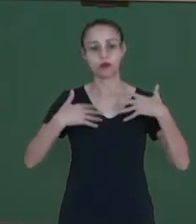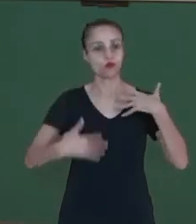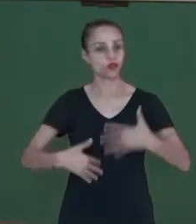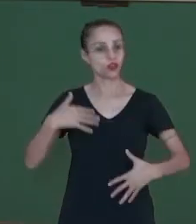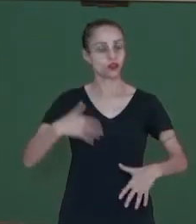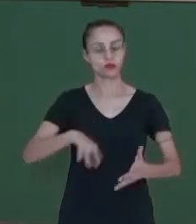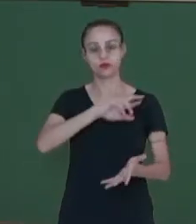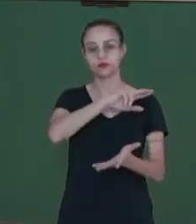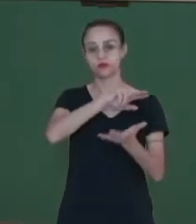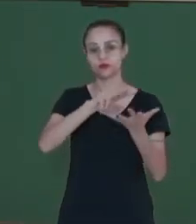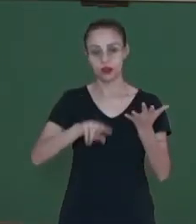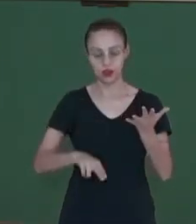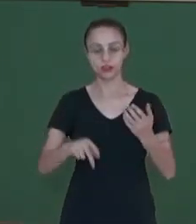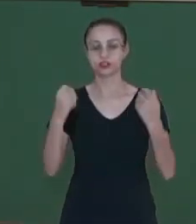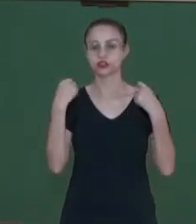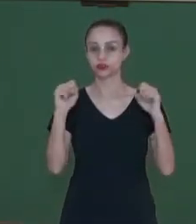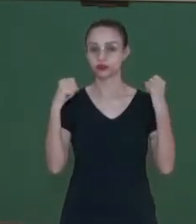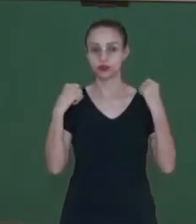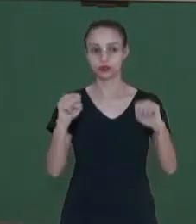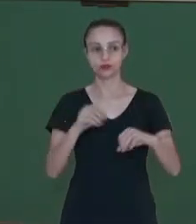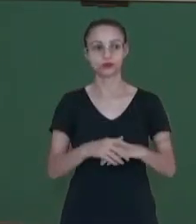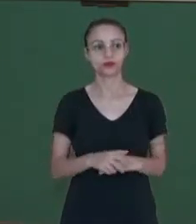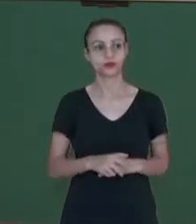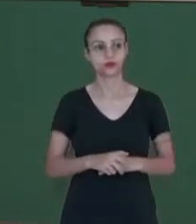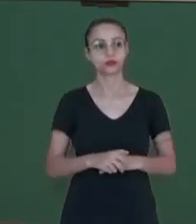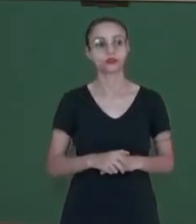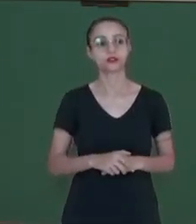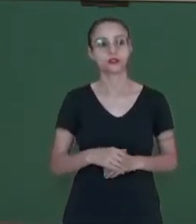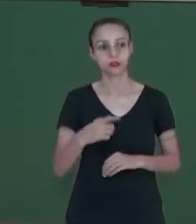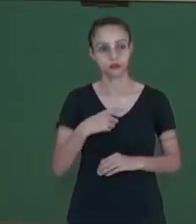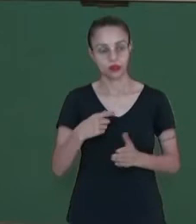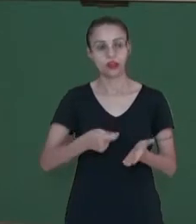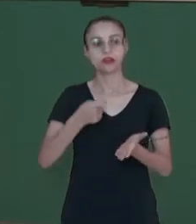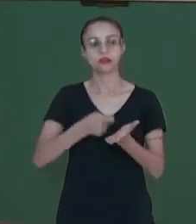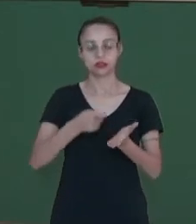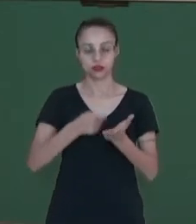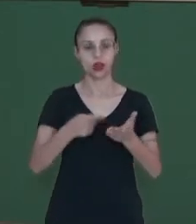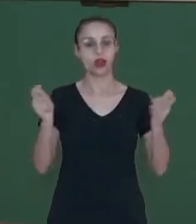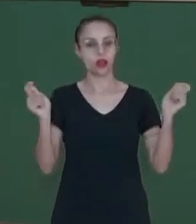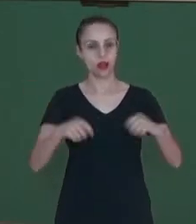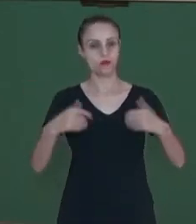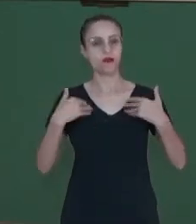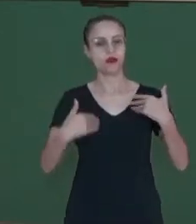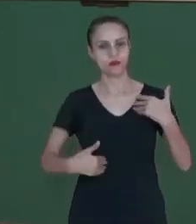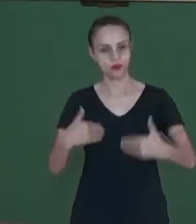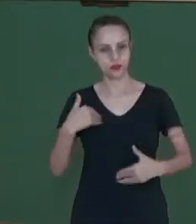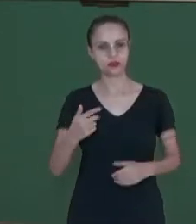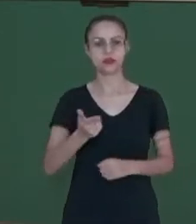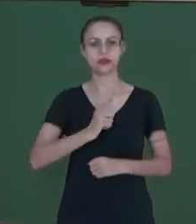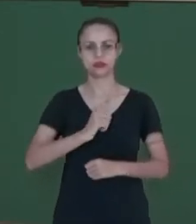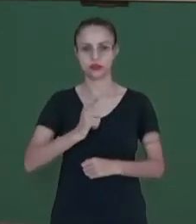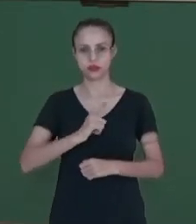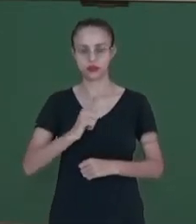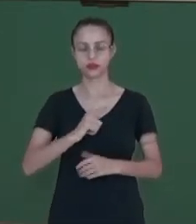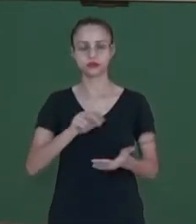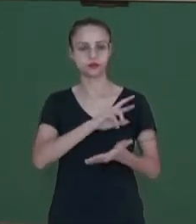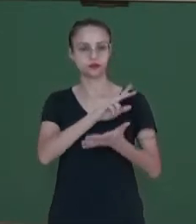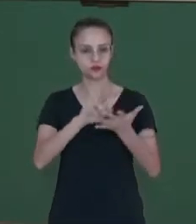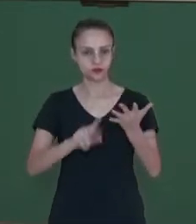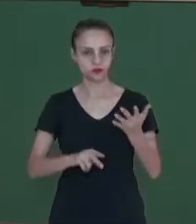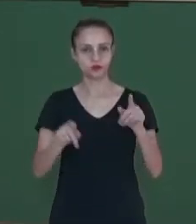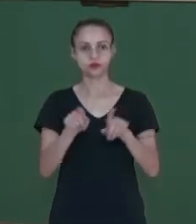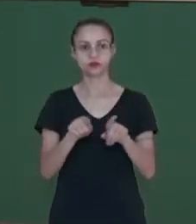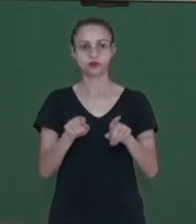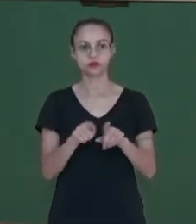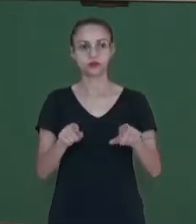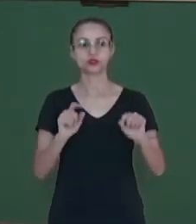vários movimentos em uma ginástica só. Exigentes das capacidades físicas. Então, tem várias capacidades físicas trabalhadas na